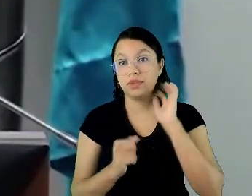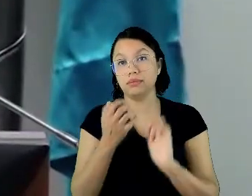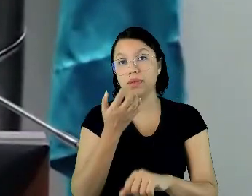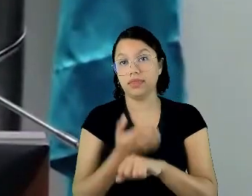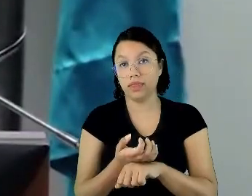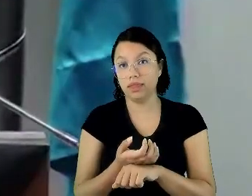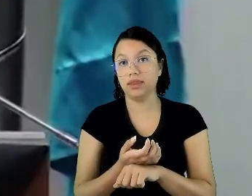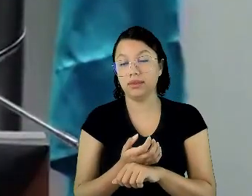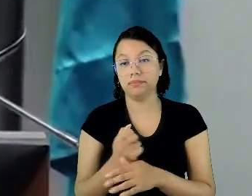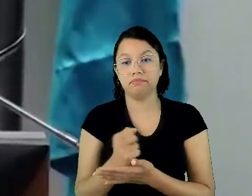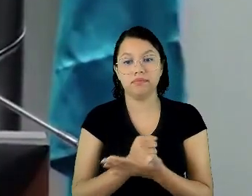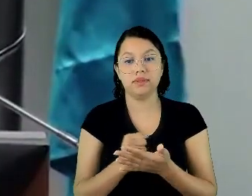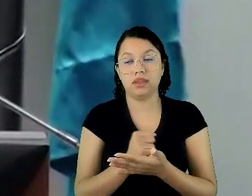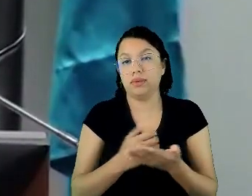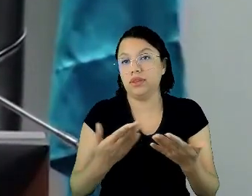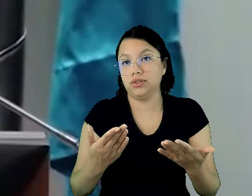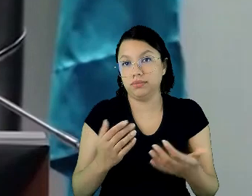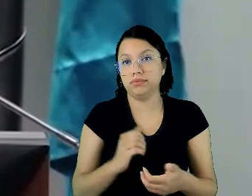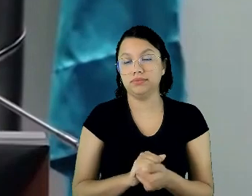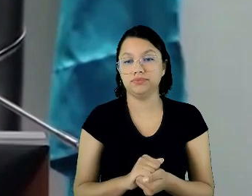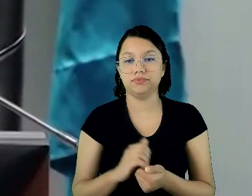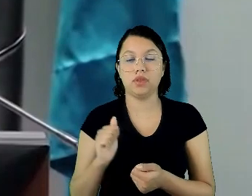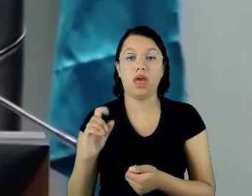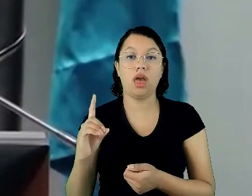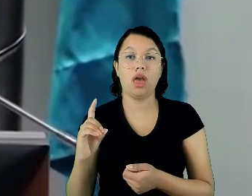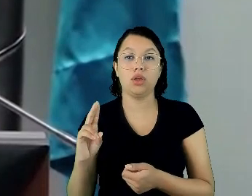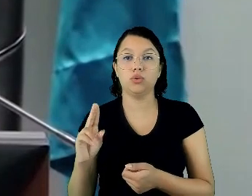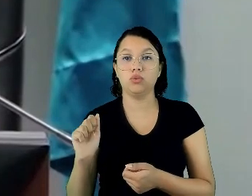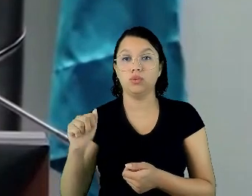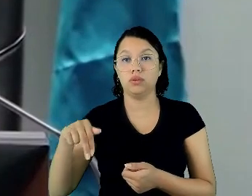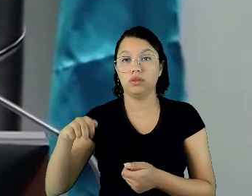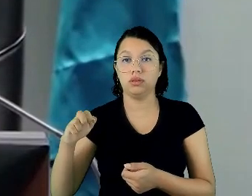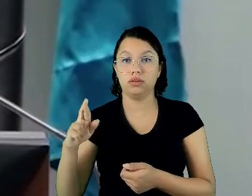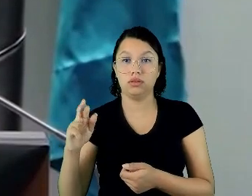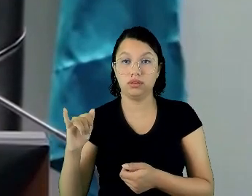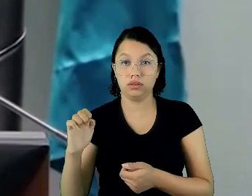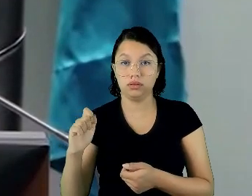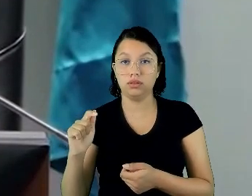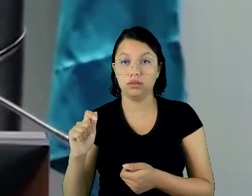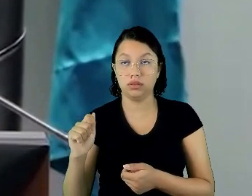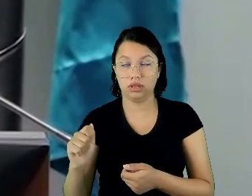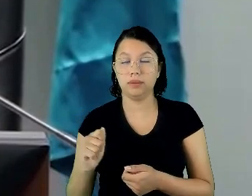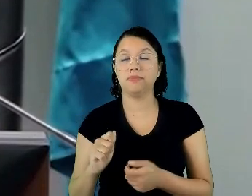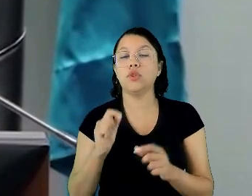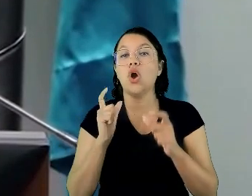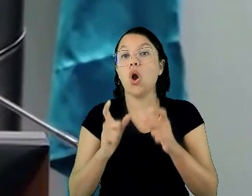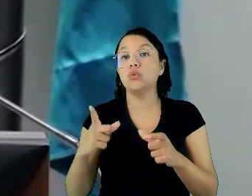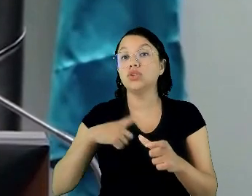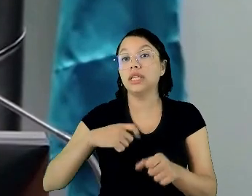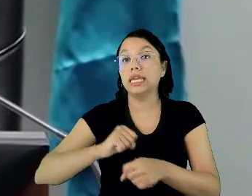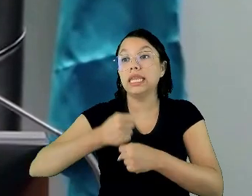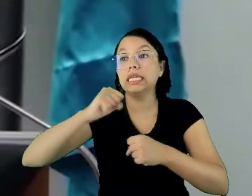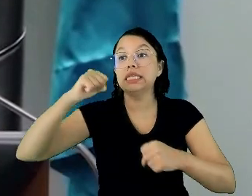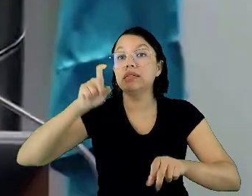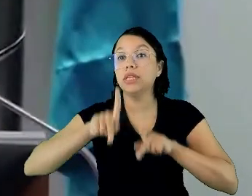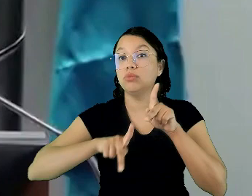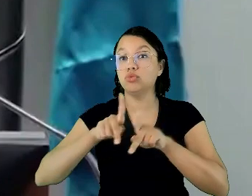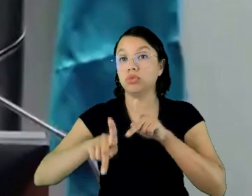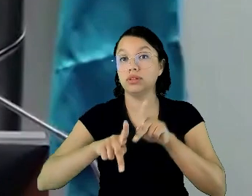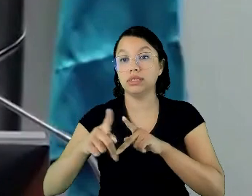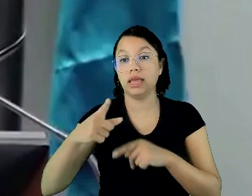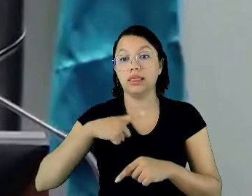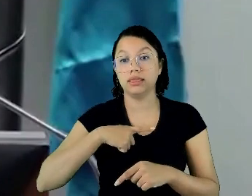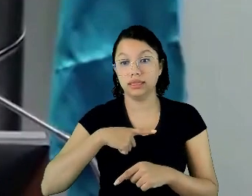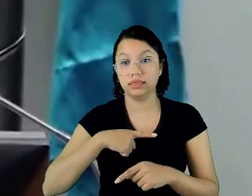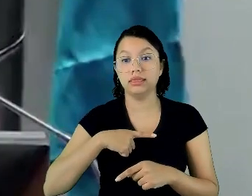isso. Onde houver crescimento populacional, vai haver questões previdenciárias.